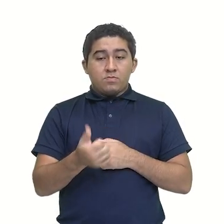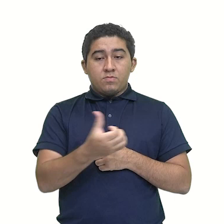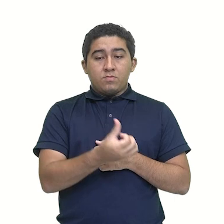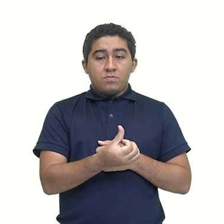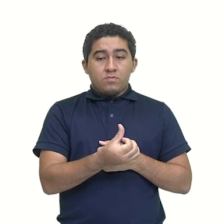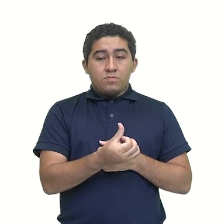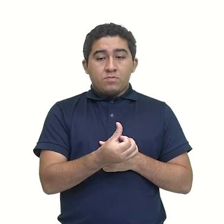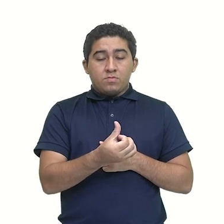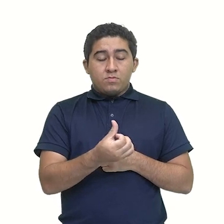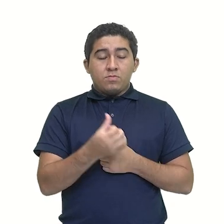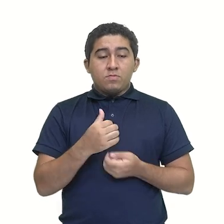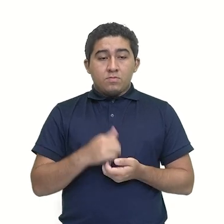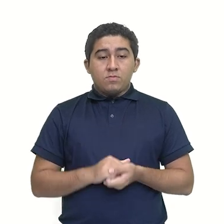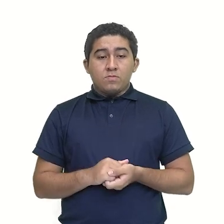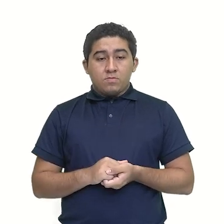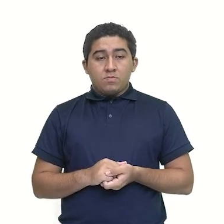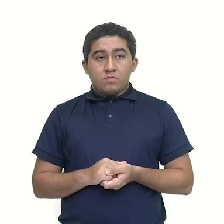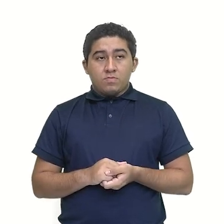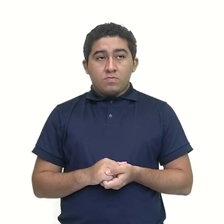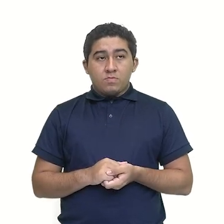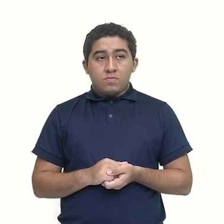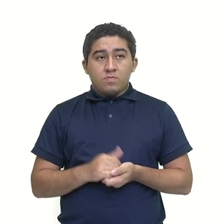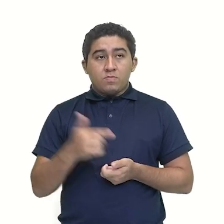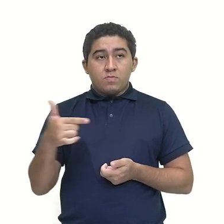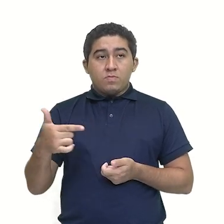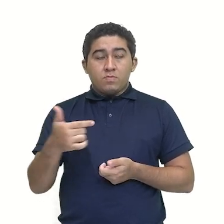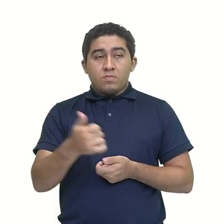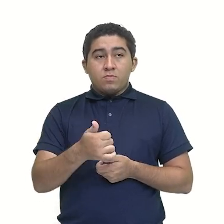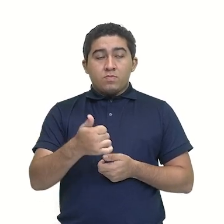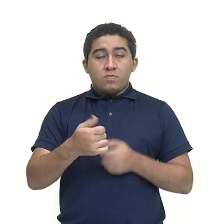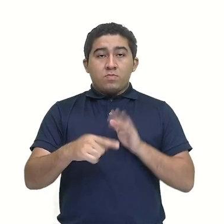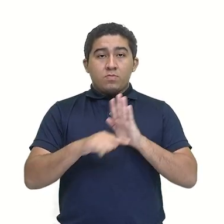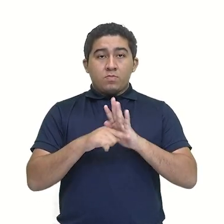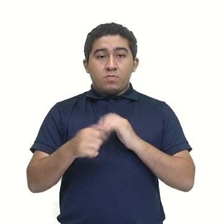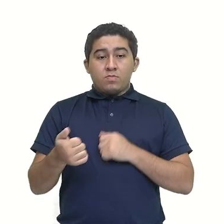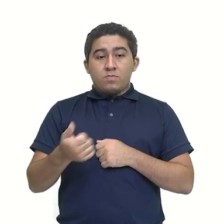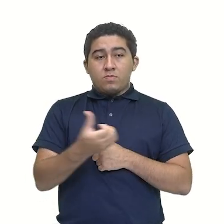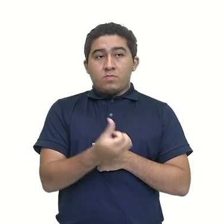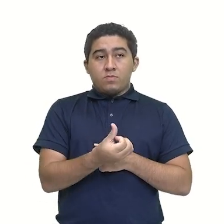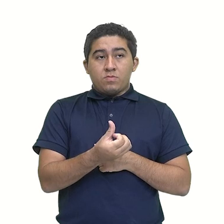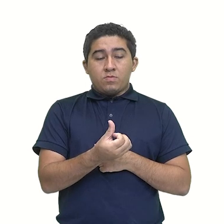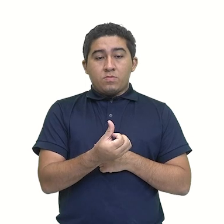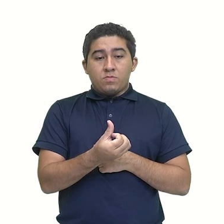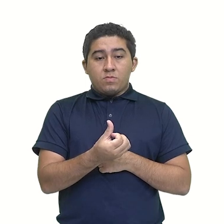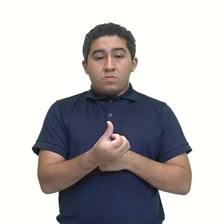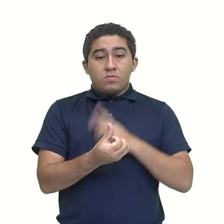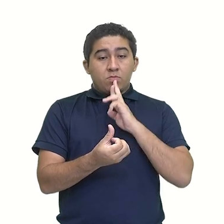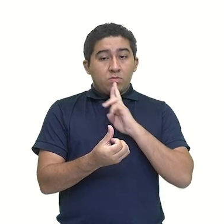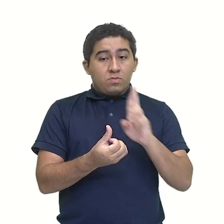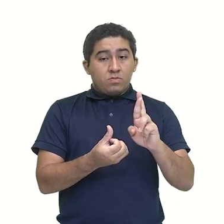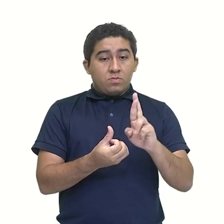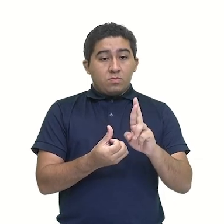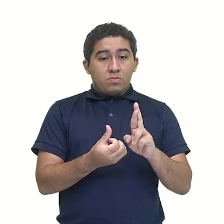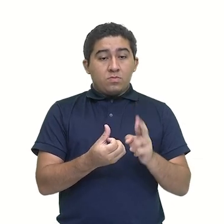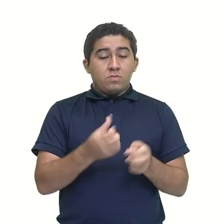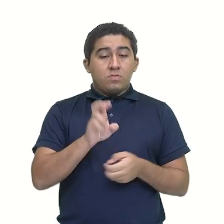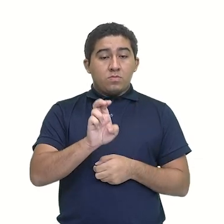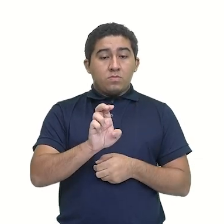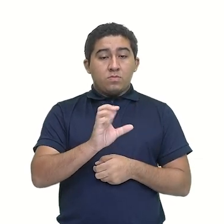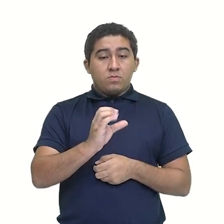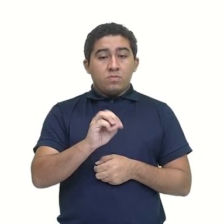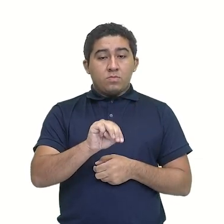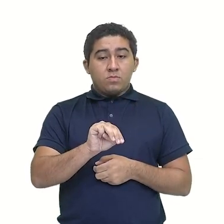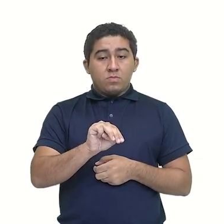menos 16, né? 21 menos 16, isso aqui vai dar 5